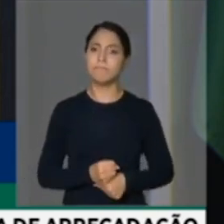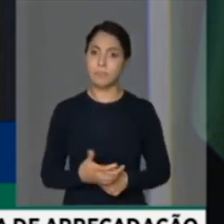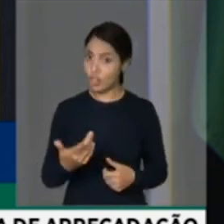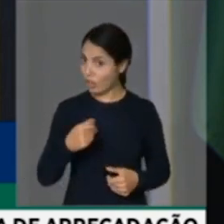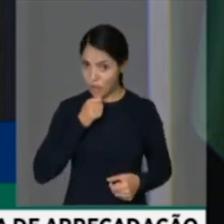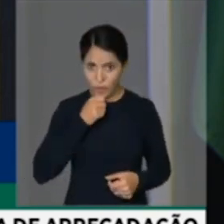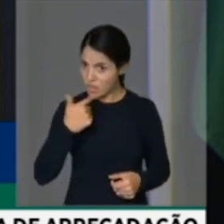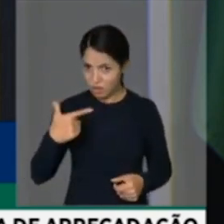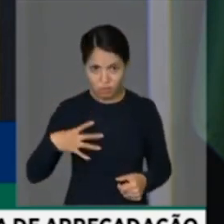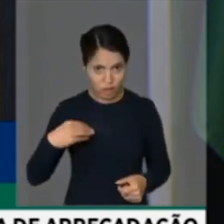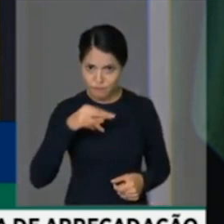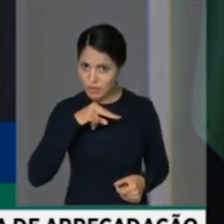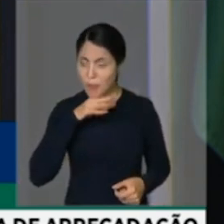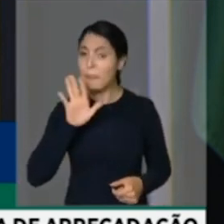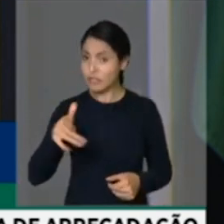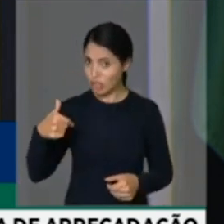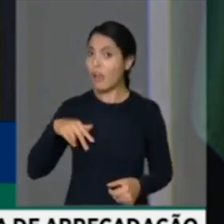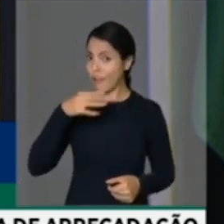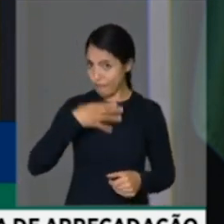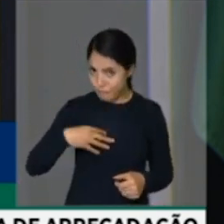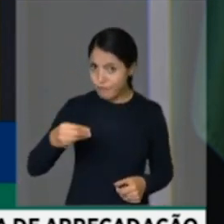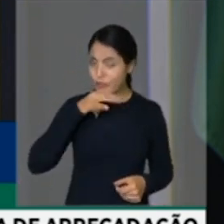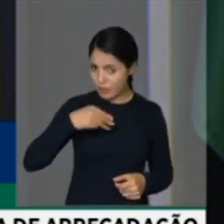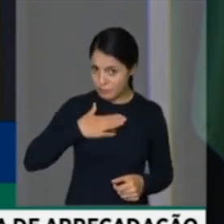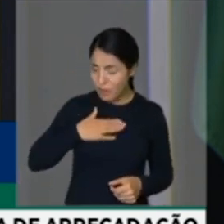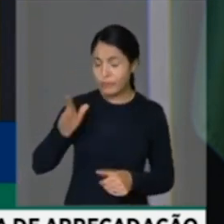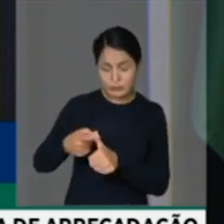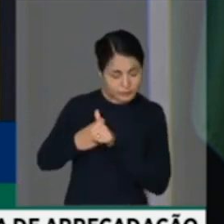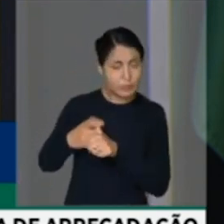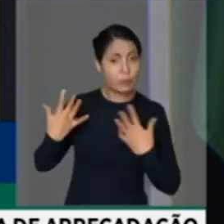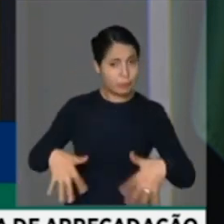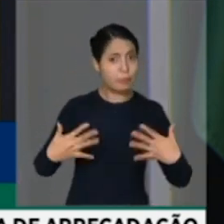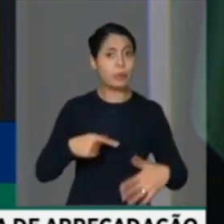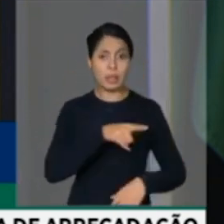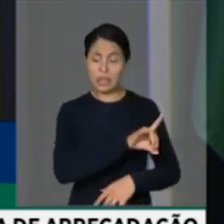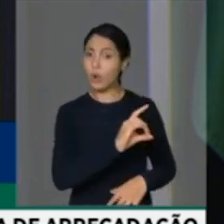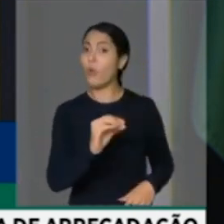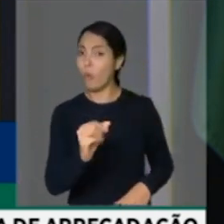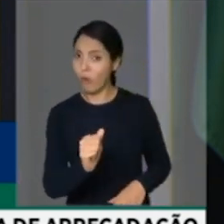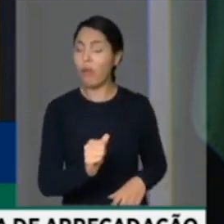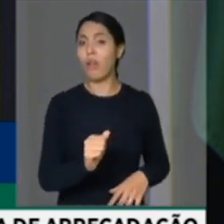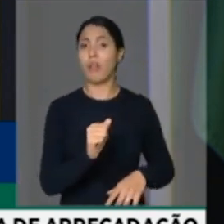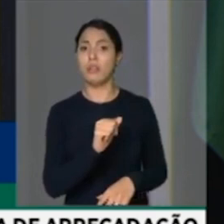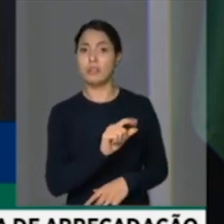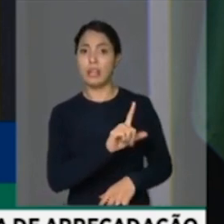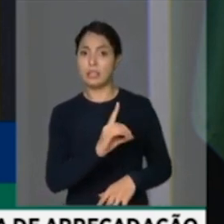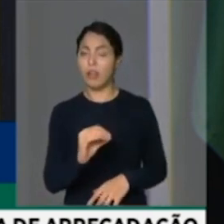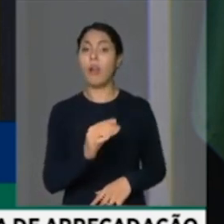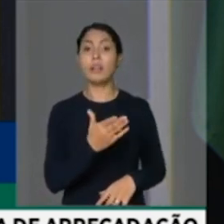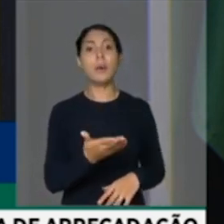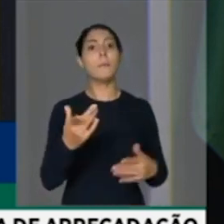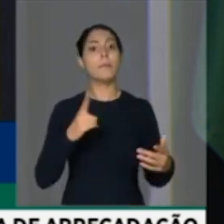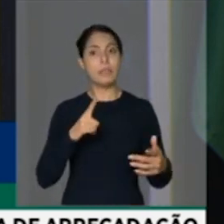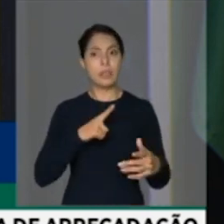que isso, depois de mais de 2 meses de obstrução por birra em relação ao comando da Comissão Mista